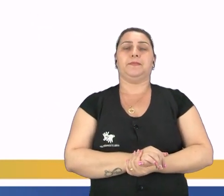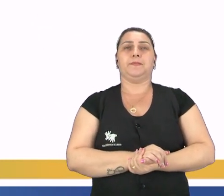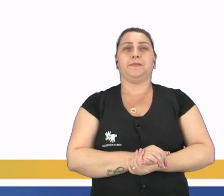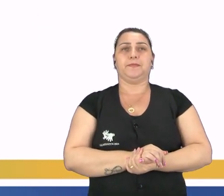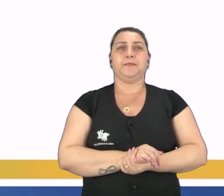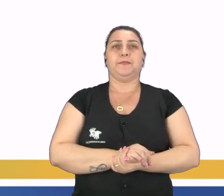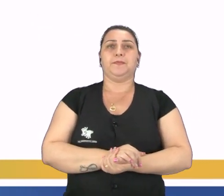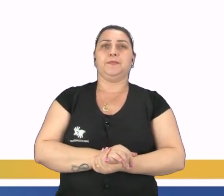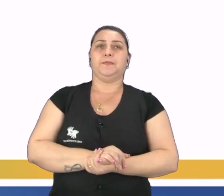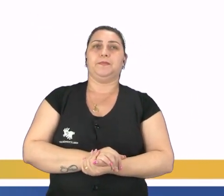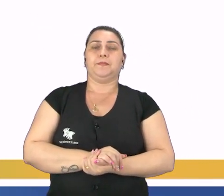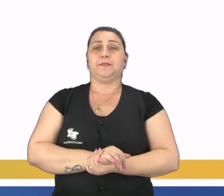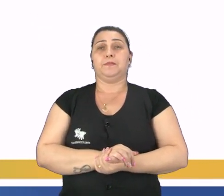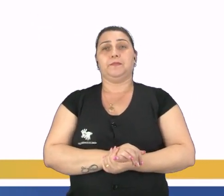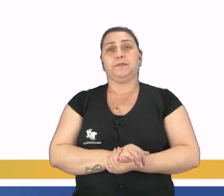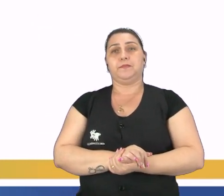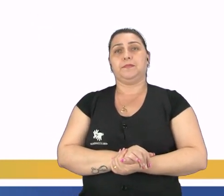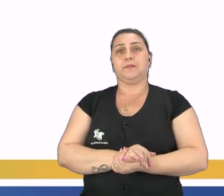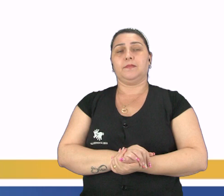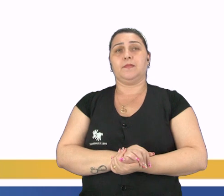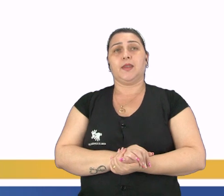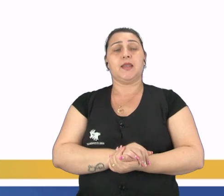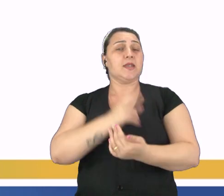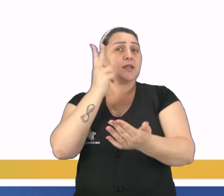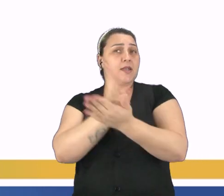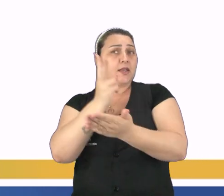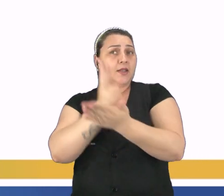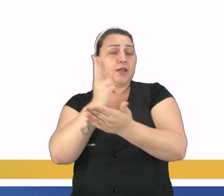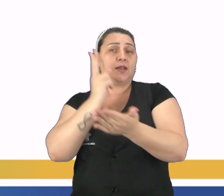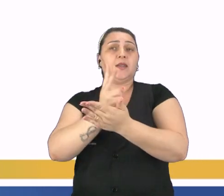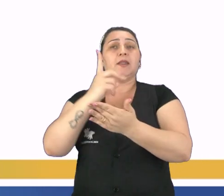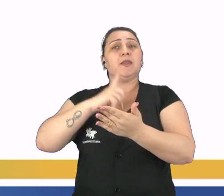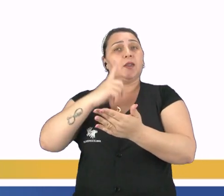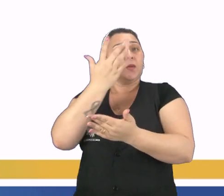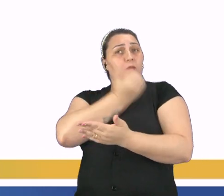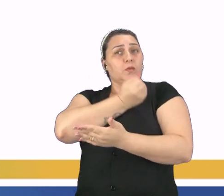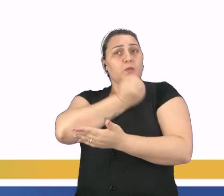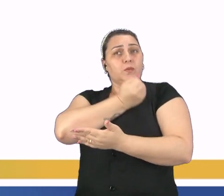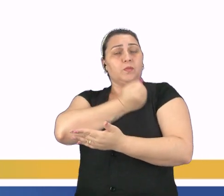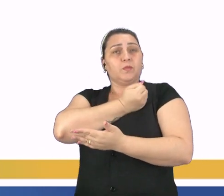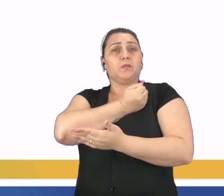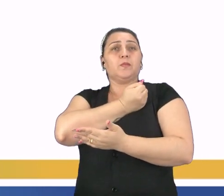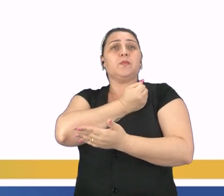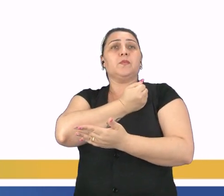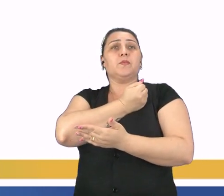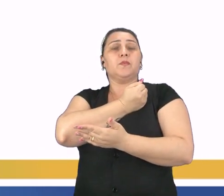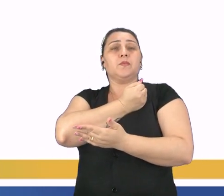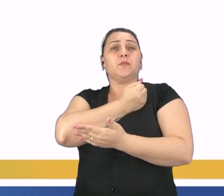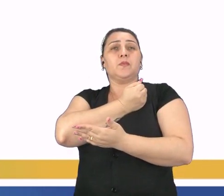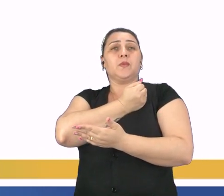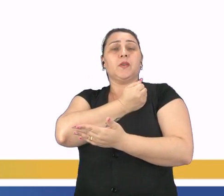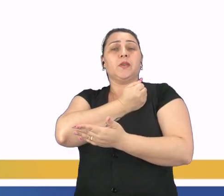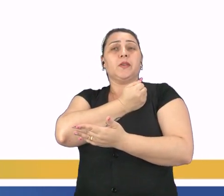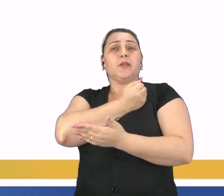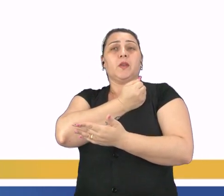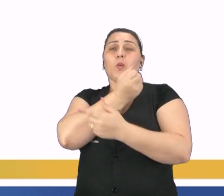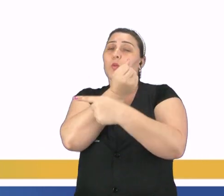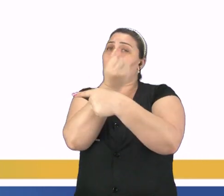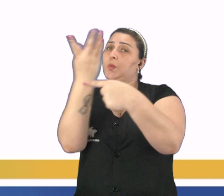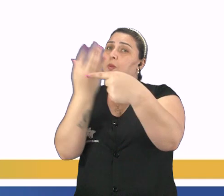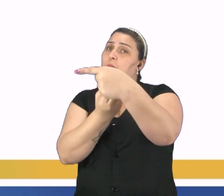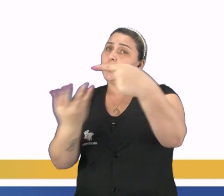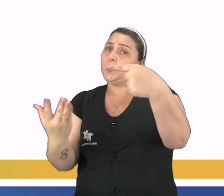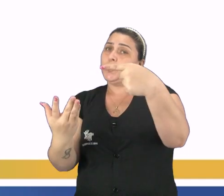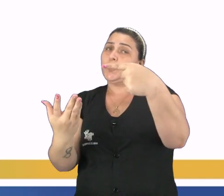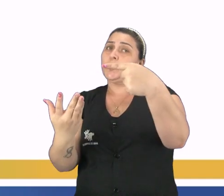7%. Ou seja, todas as vezes que eu tenho um número, e o denominador, um número de forma de